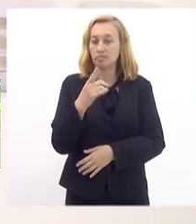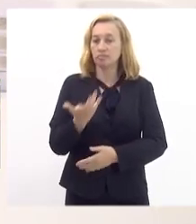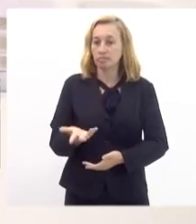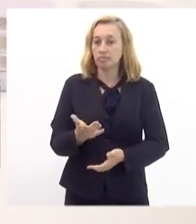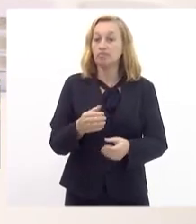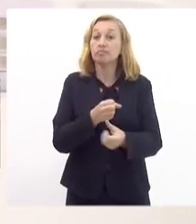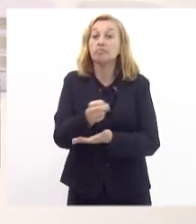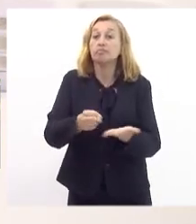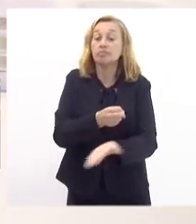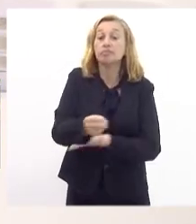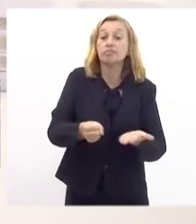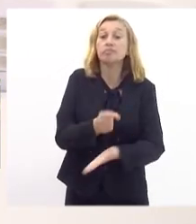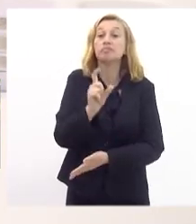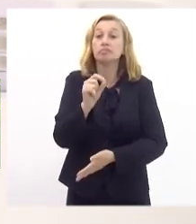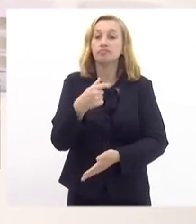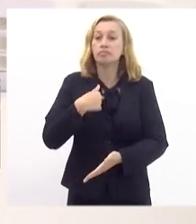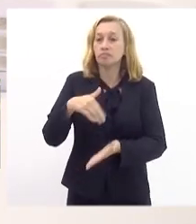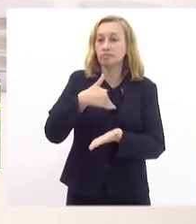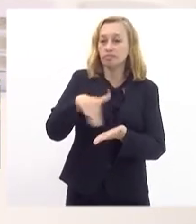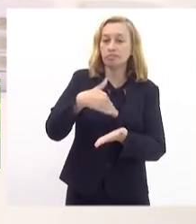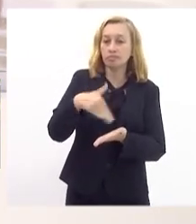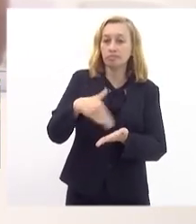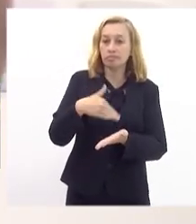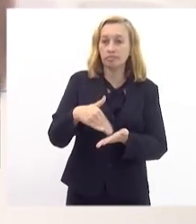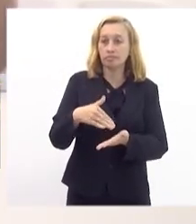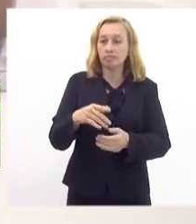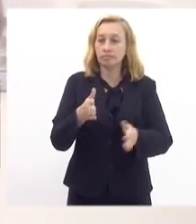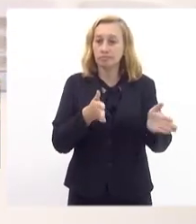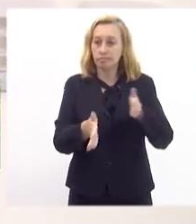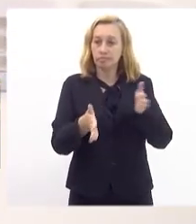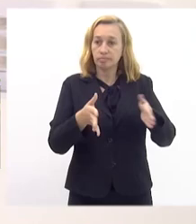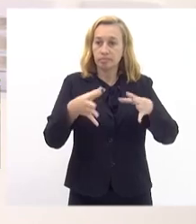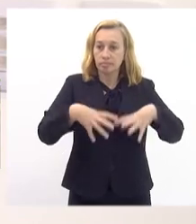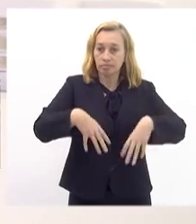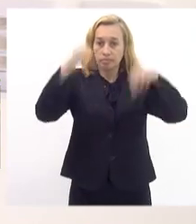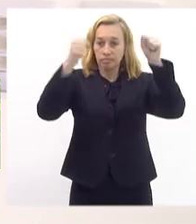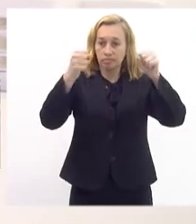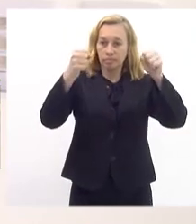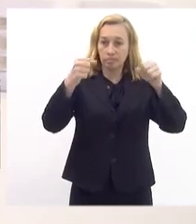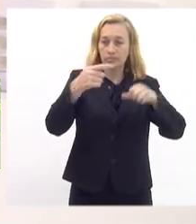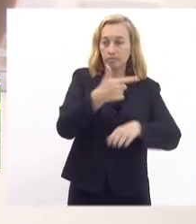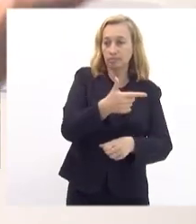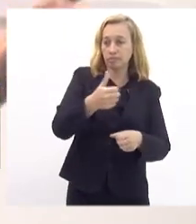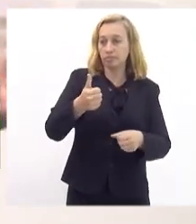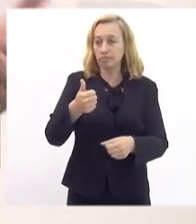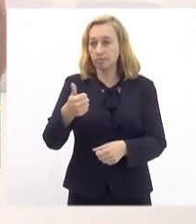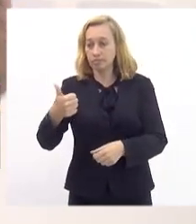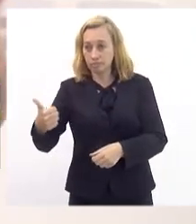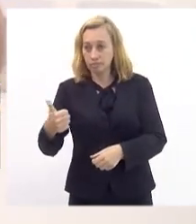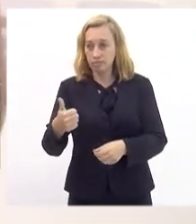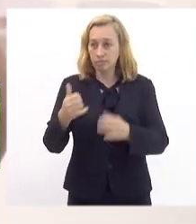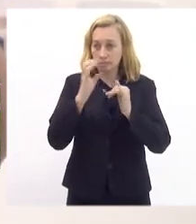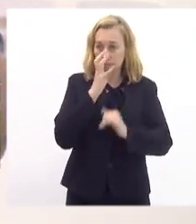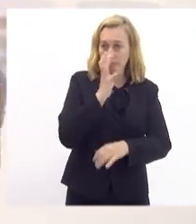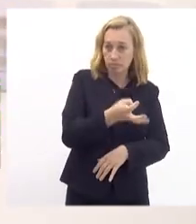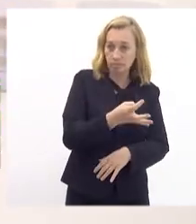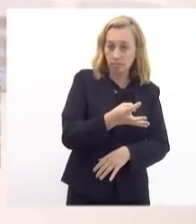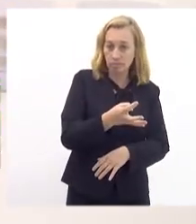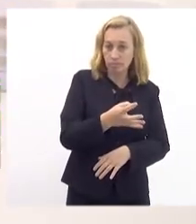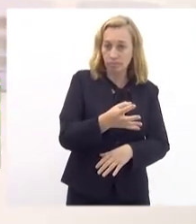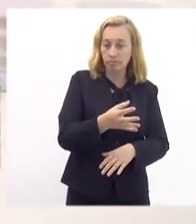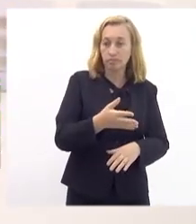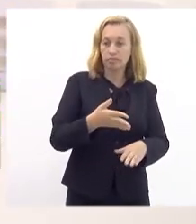eu fui secretário na época do apagão na época do apagão e 2001 na ocasião nós denunciamos que o Brasil entrar